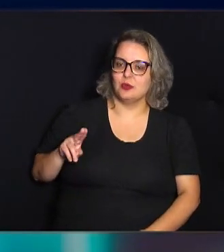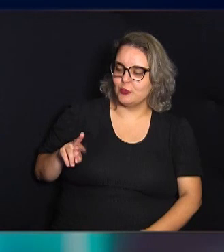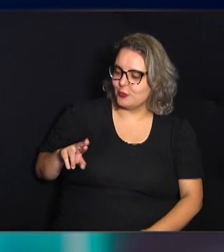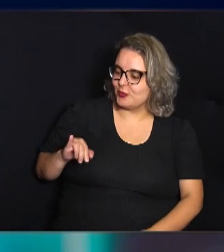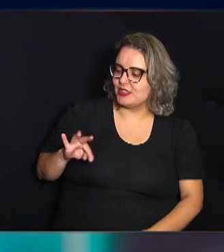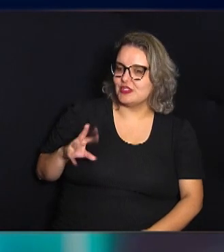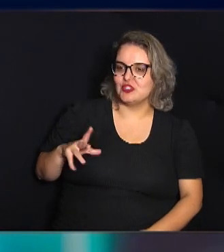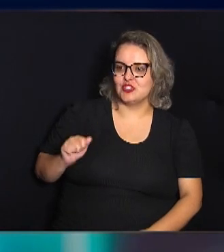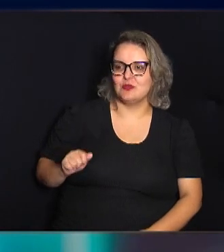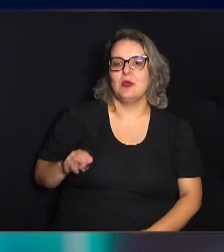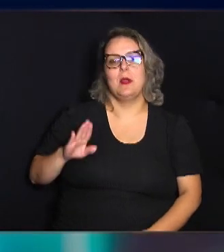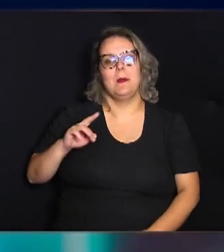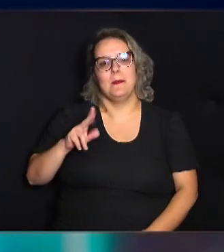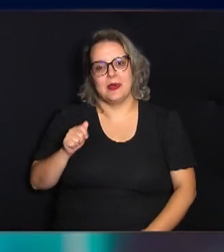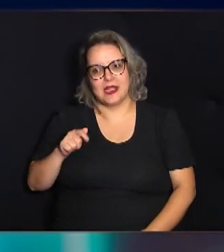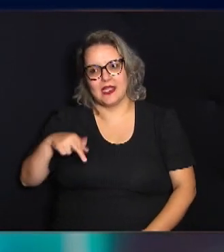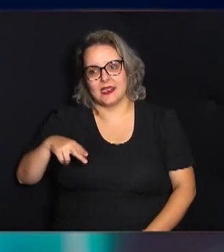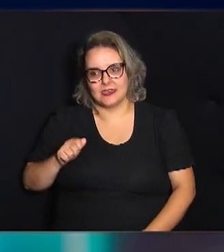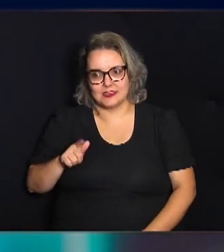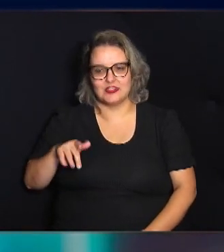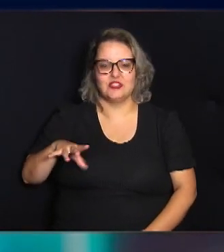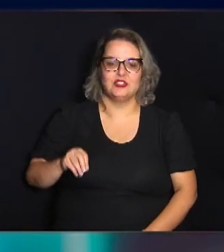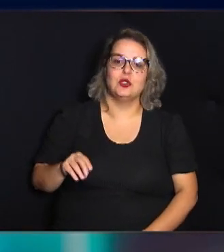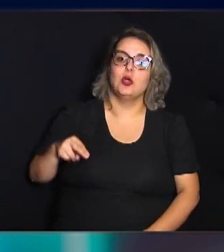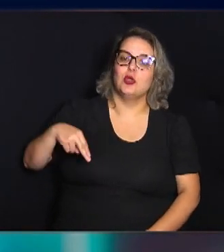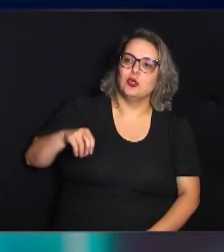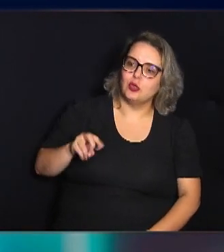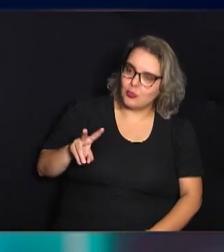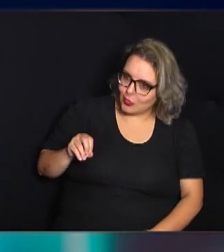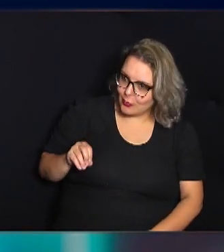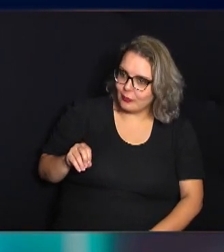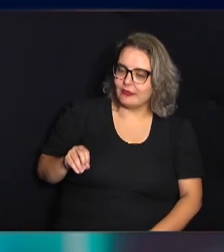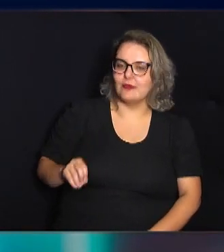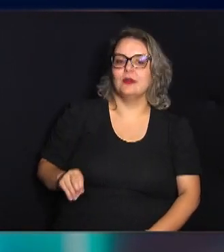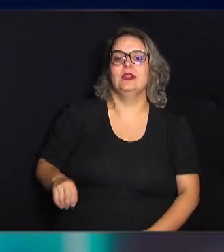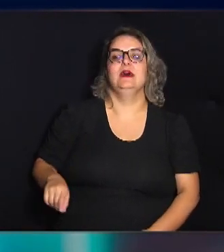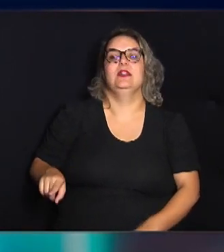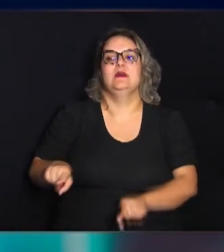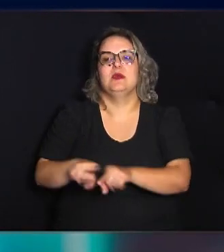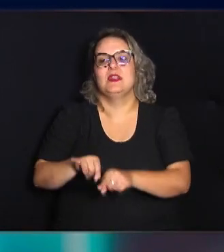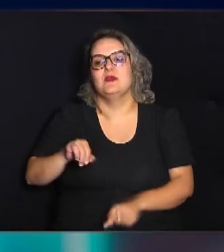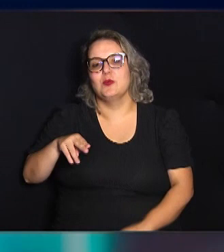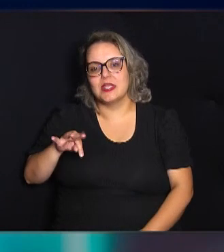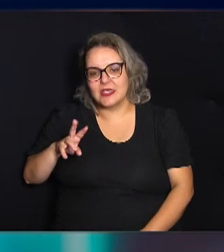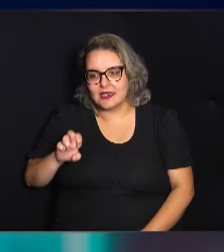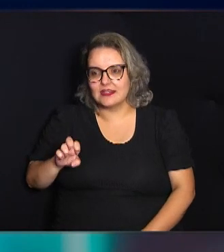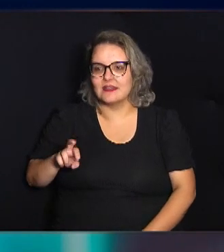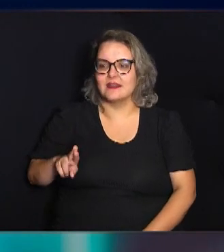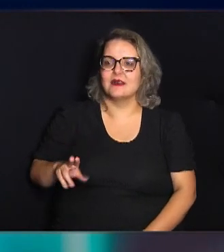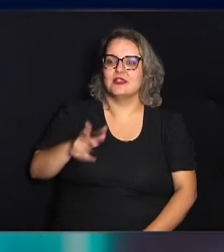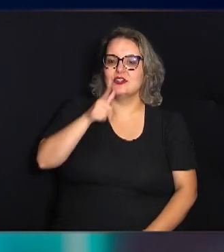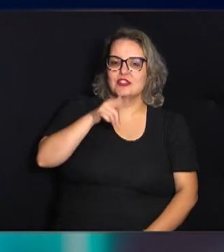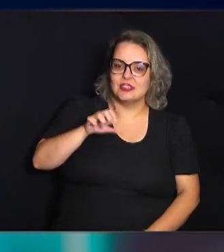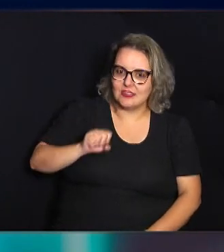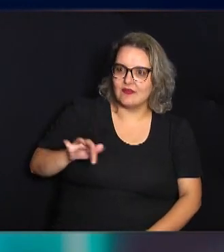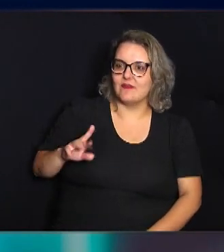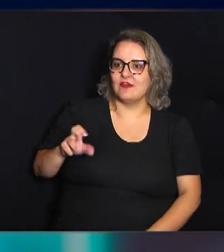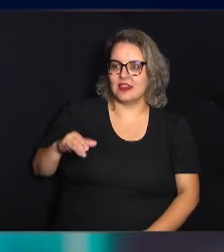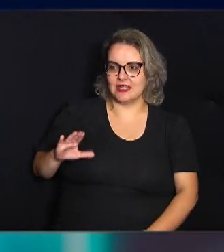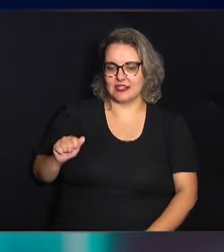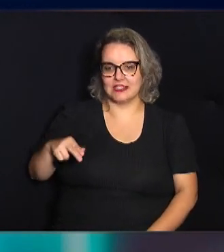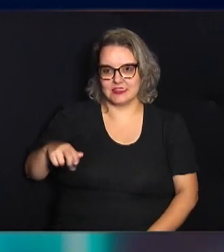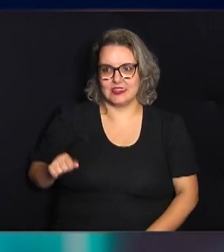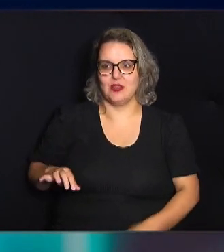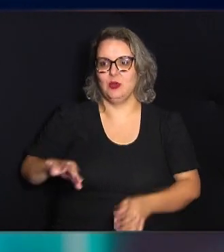pelo Bragantino, pelo Novo Horizontino, pelo Internacional de Limeira, pelo Francana, União